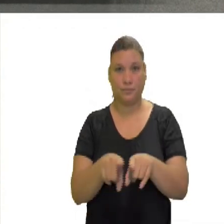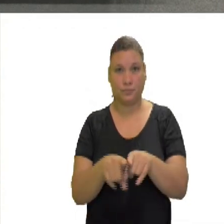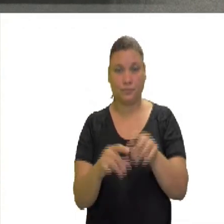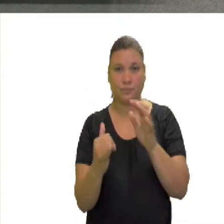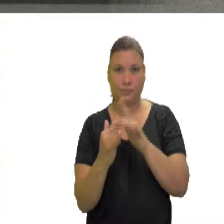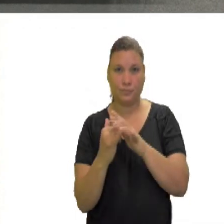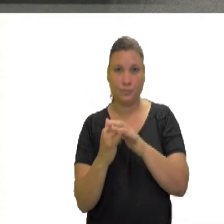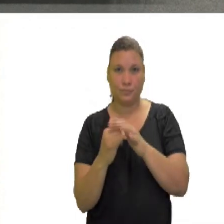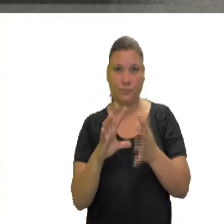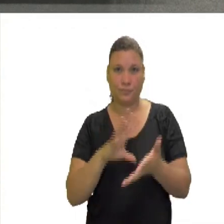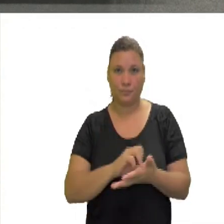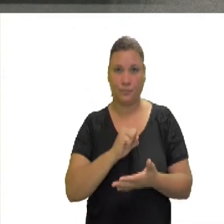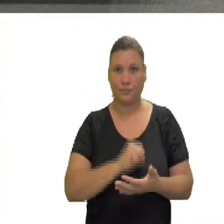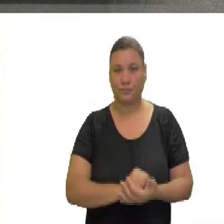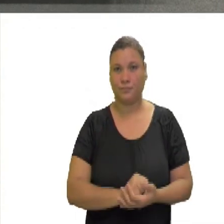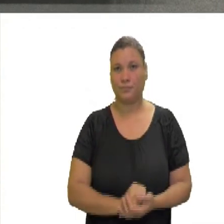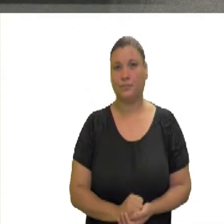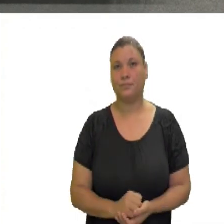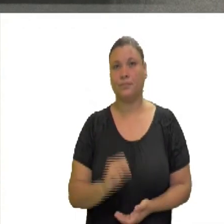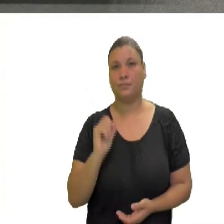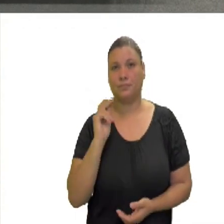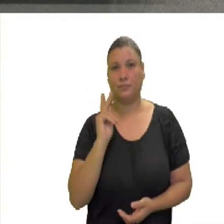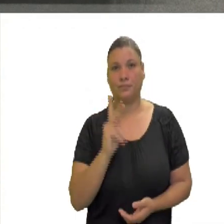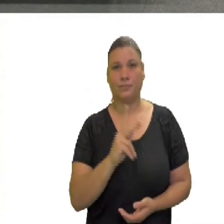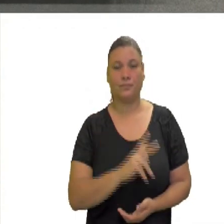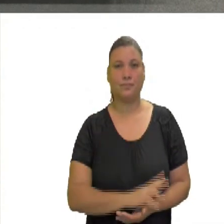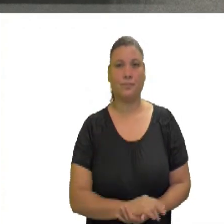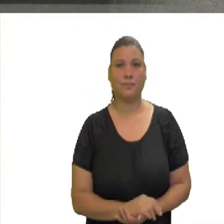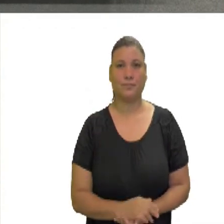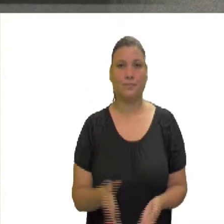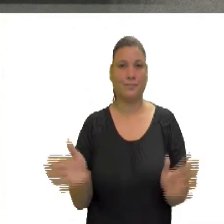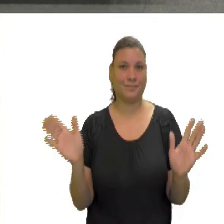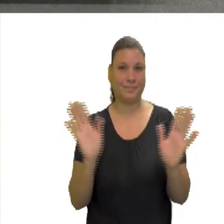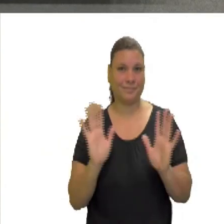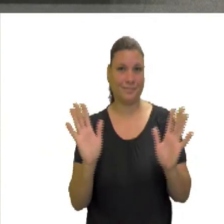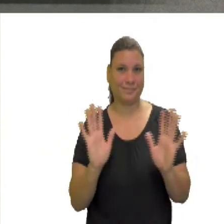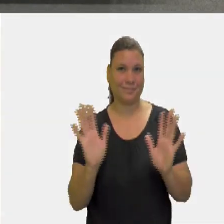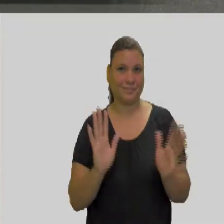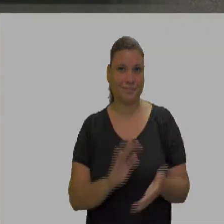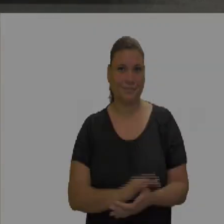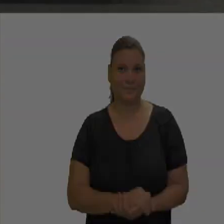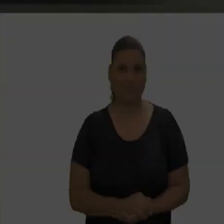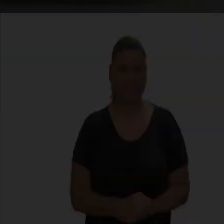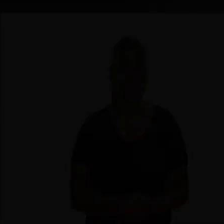E se inscreva no nosso canal do YouTube SMED-GV. Até a próxima, pessoal!